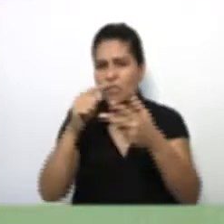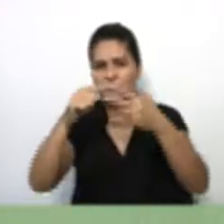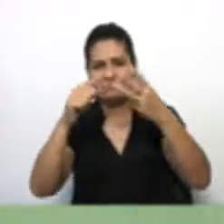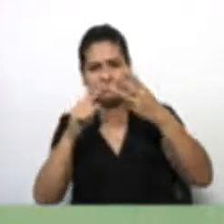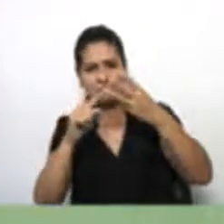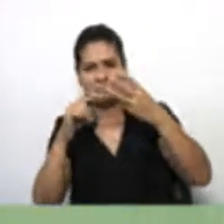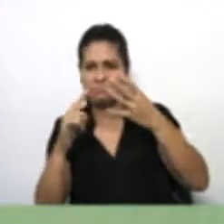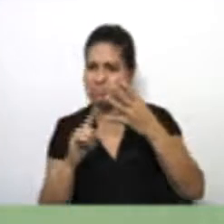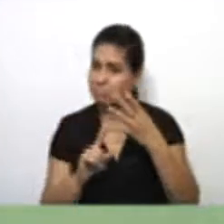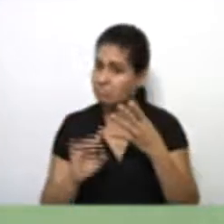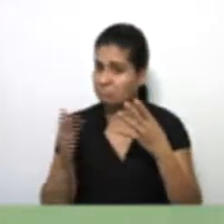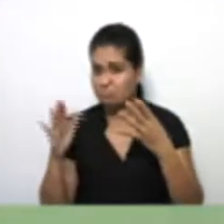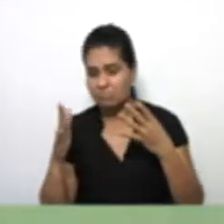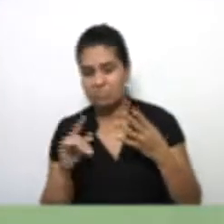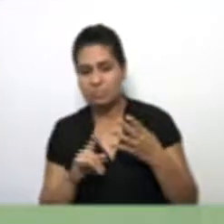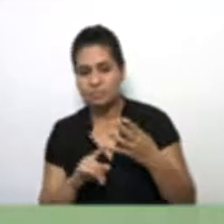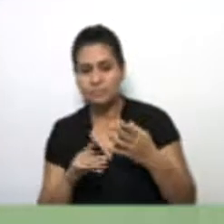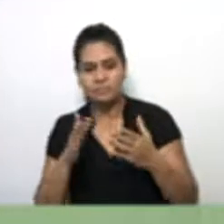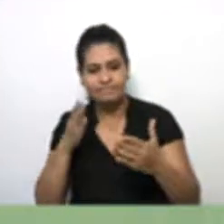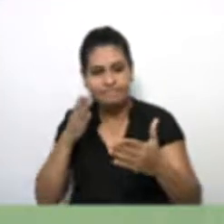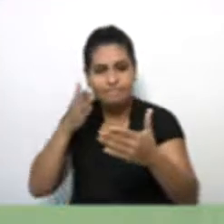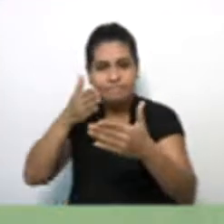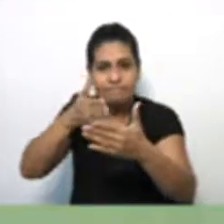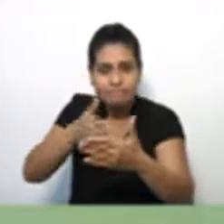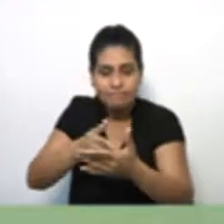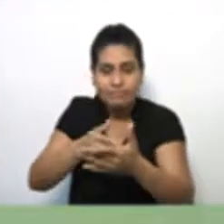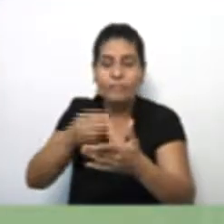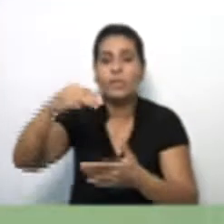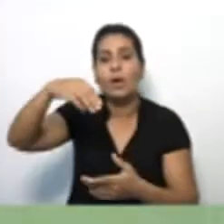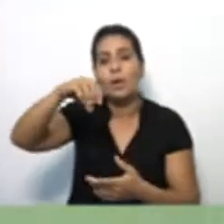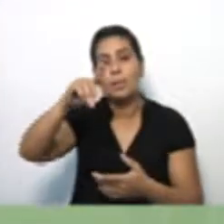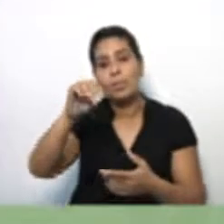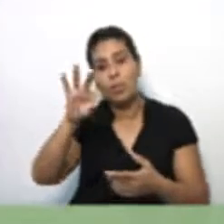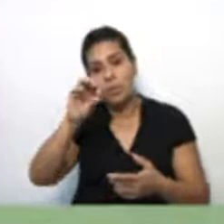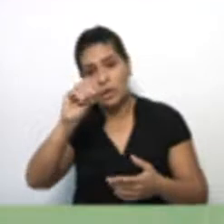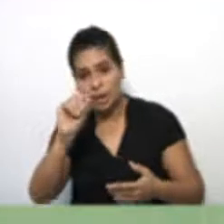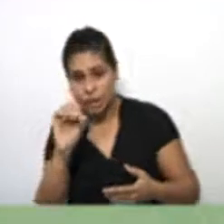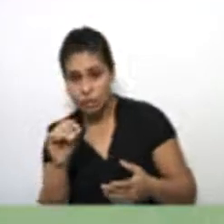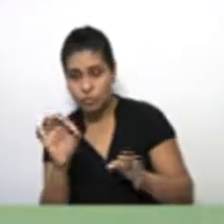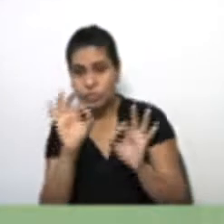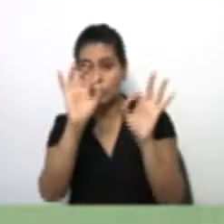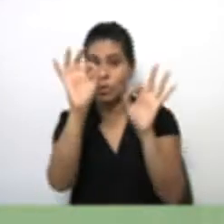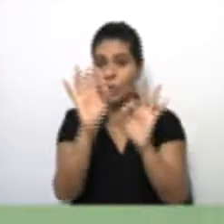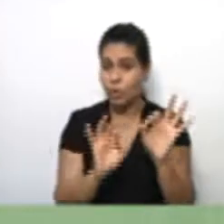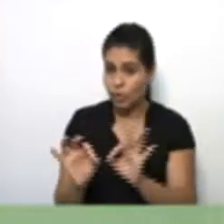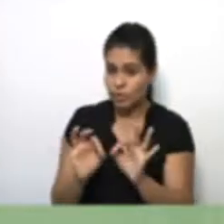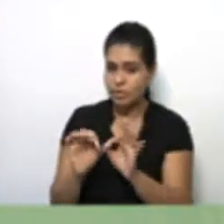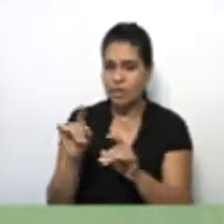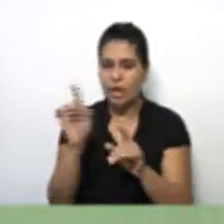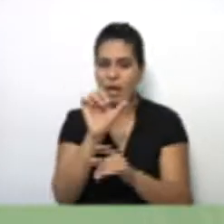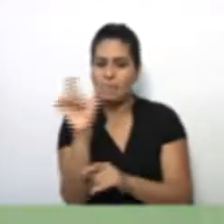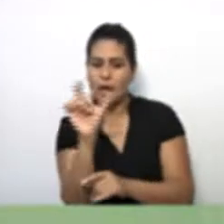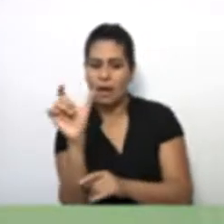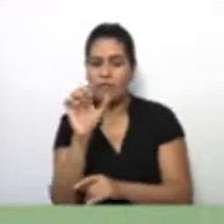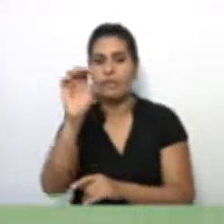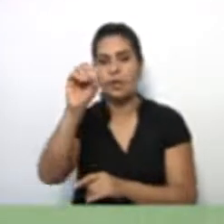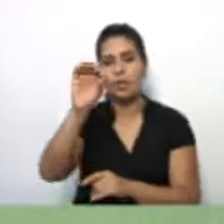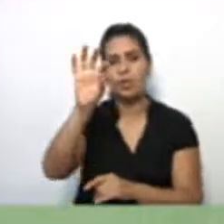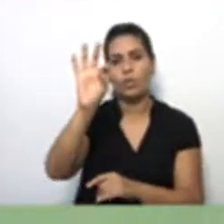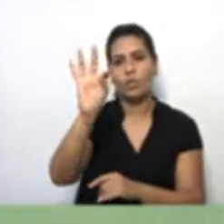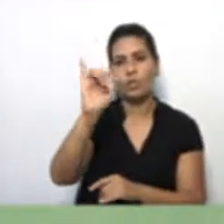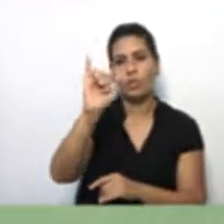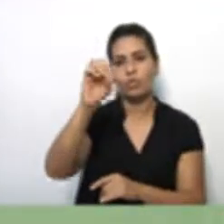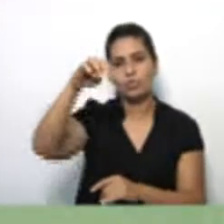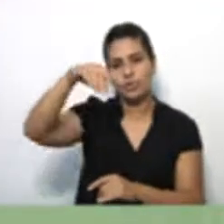o quê? Conduzir todo o processo através de modelos que buscam otimizar, essa palavra-chave aqui também, o